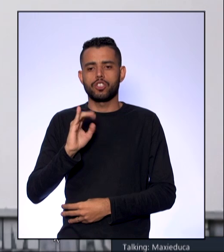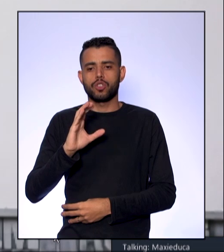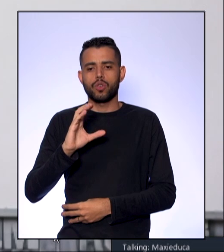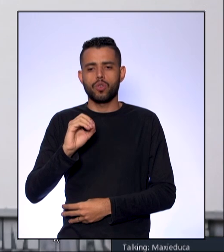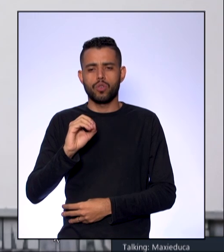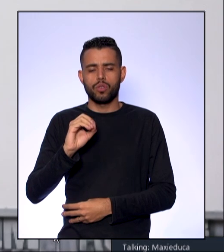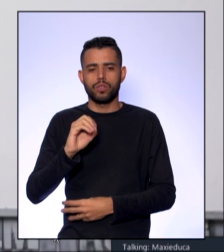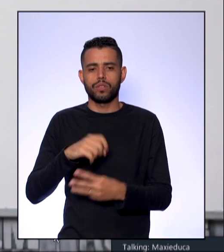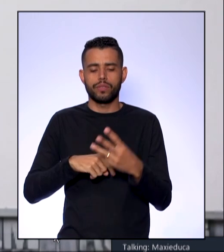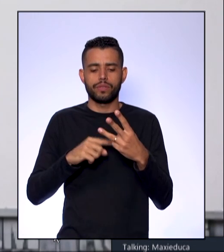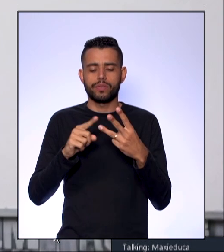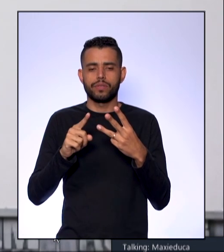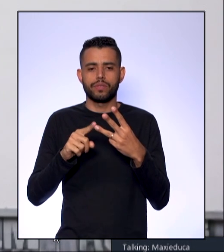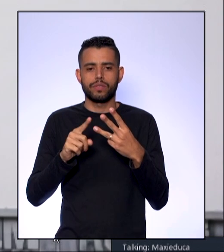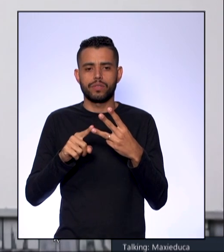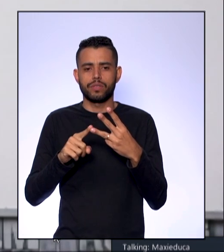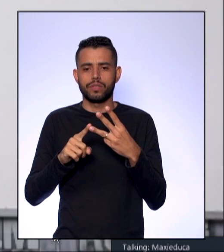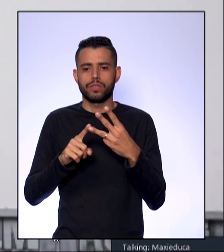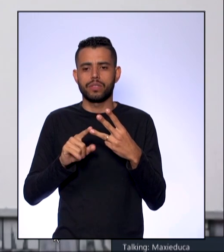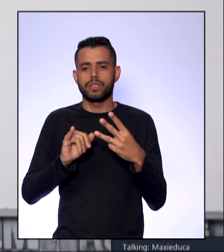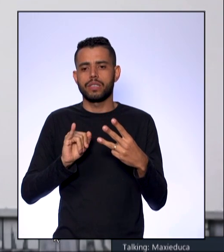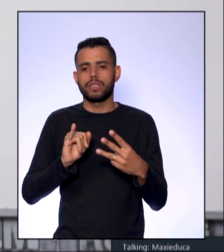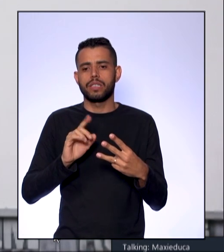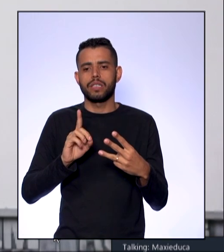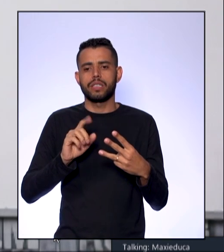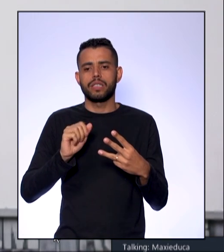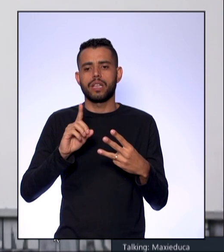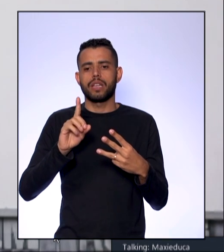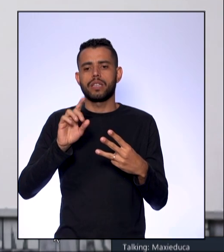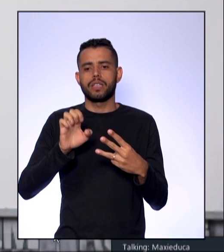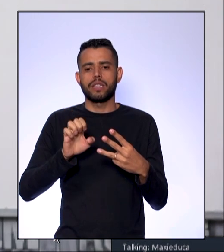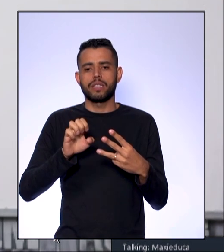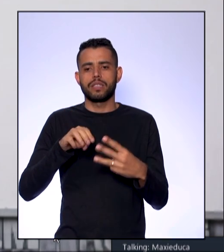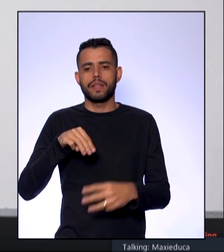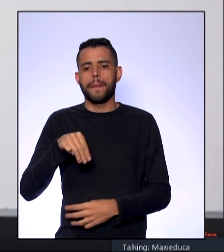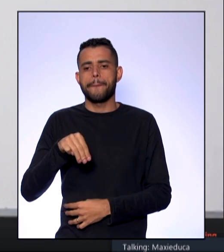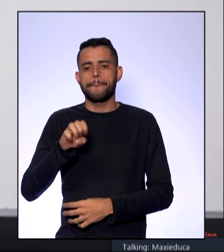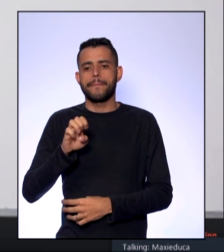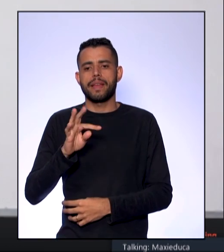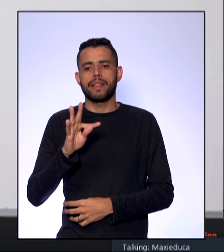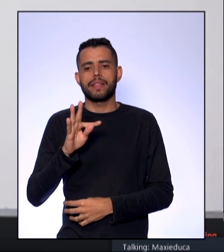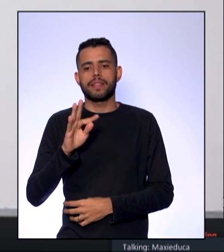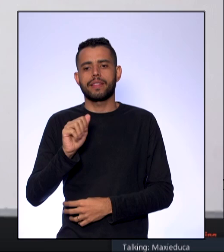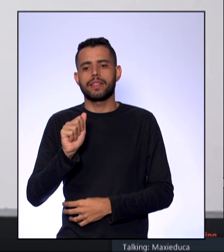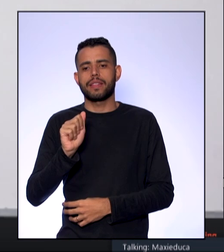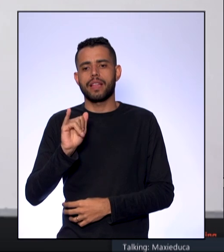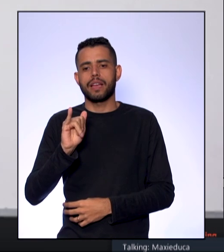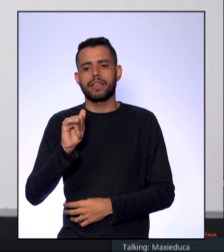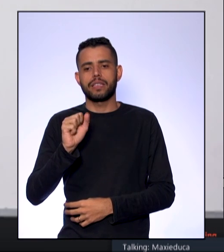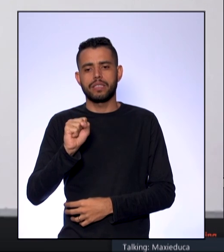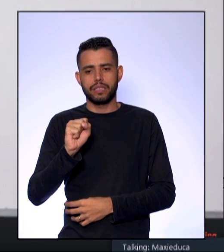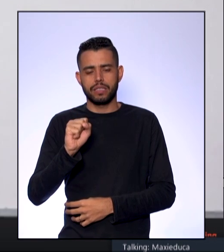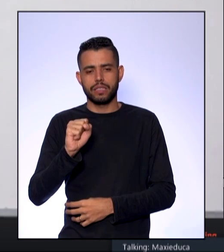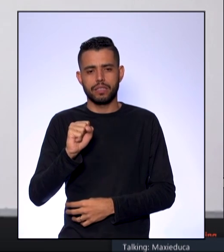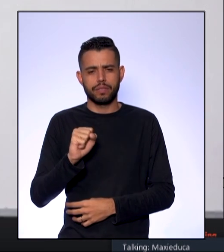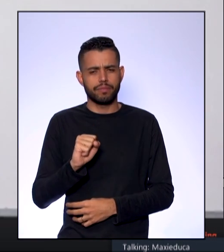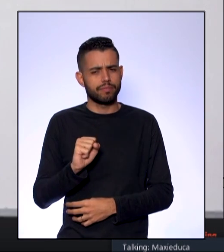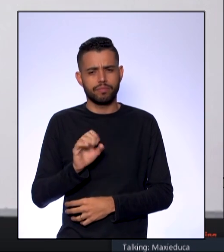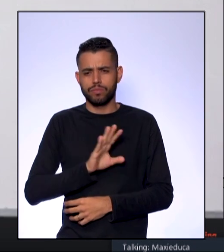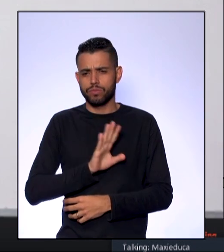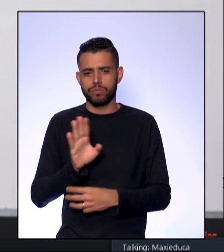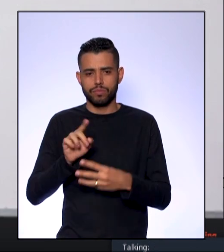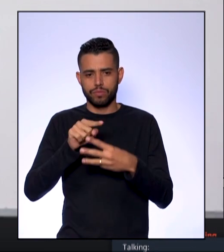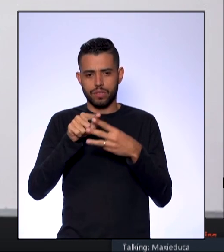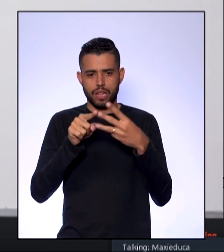nós temos a Idade dos Metais. Simples, não